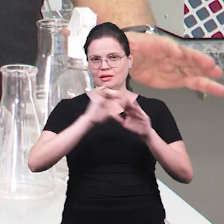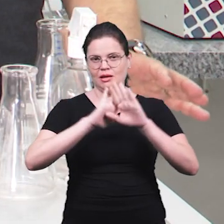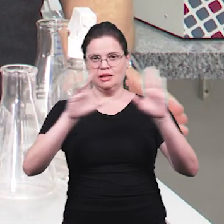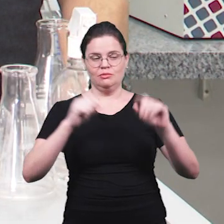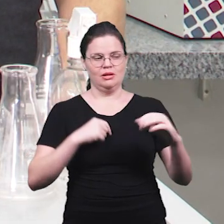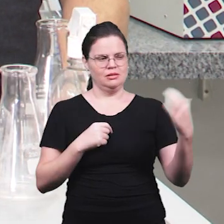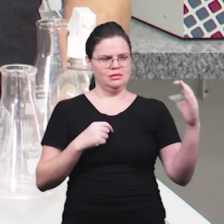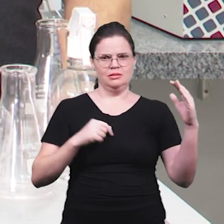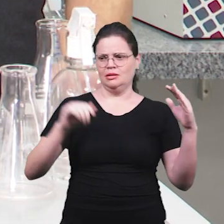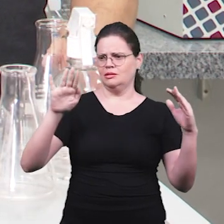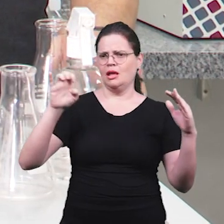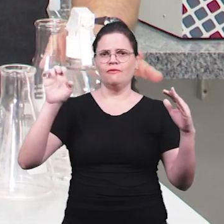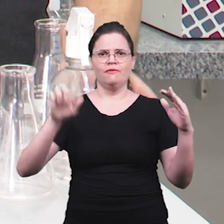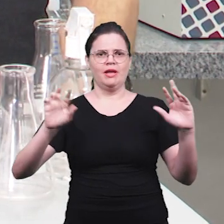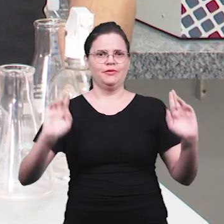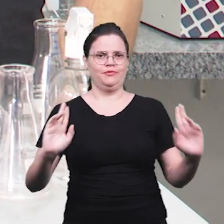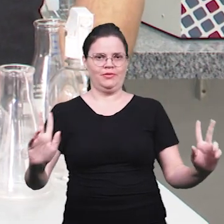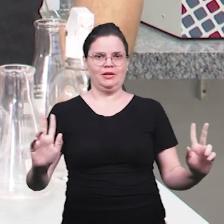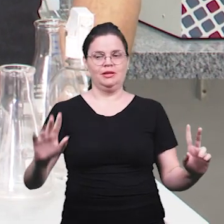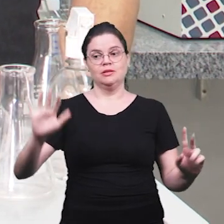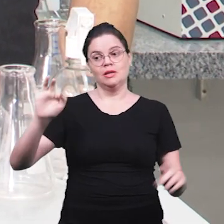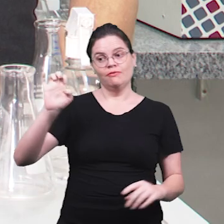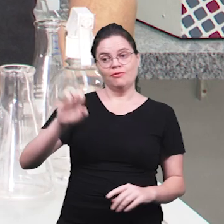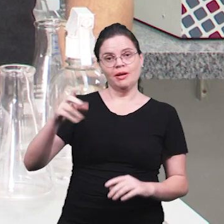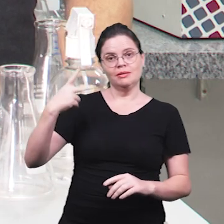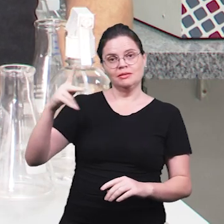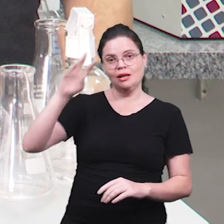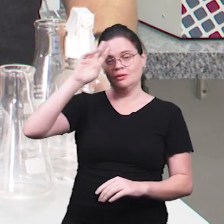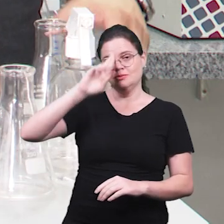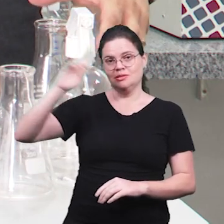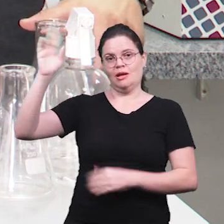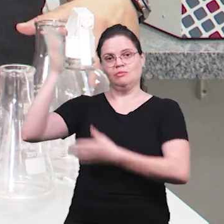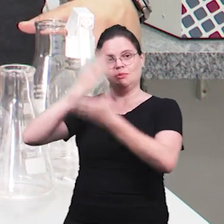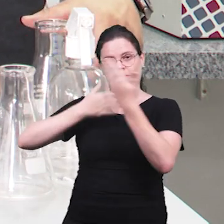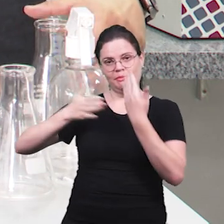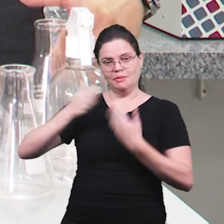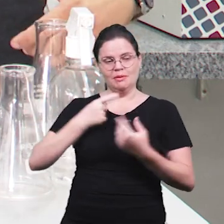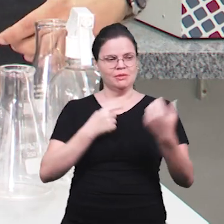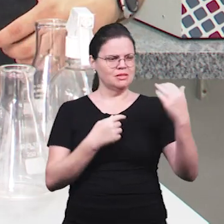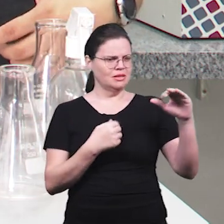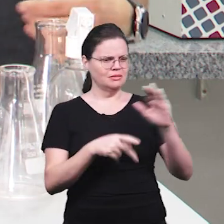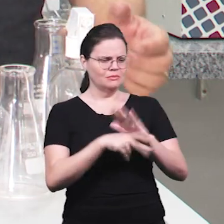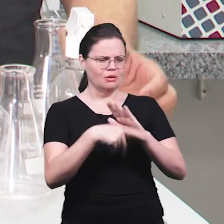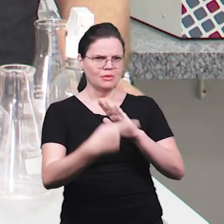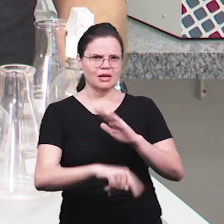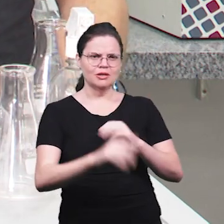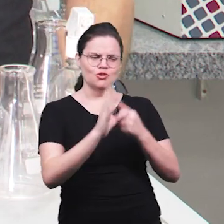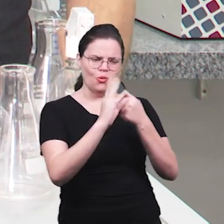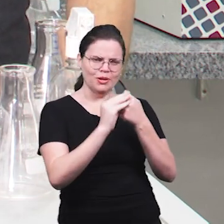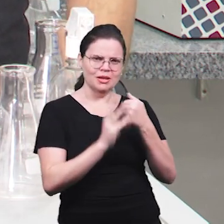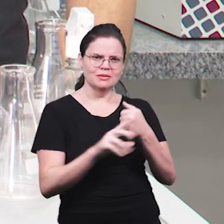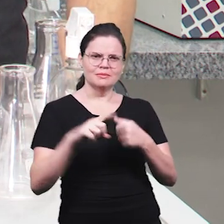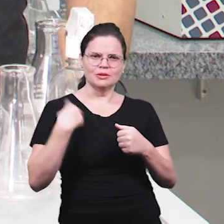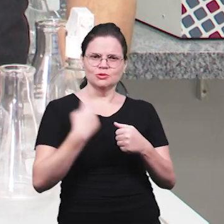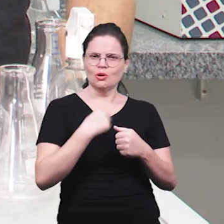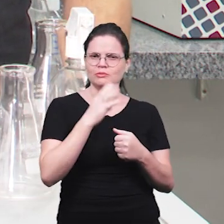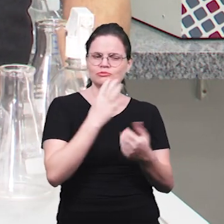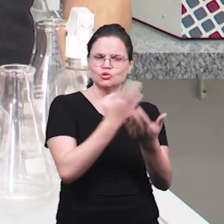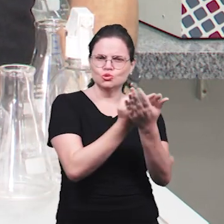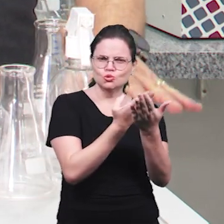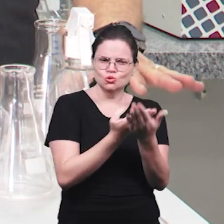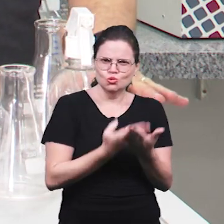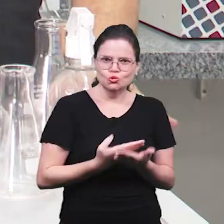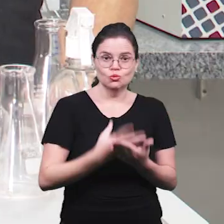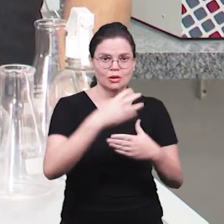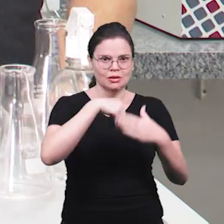entre ciência e fé. Fé vem da eternidade, mas a ciência é desse mundo, é daquilo que nós conhecemos, daquilo que nós estudamos,